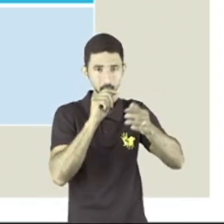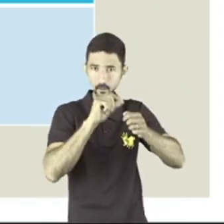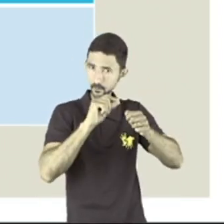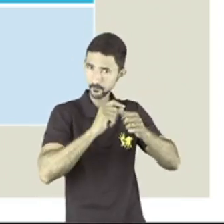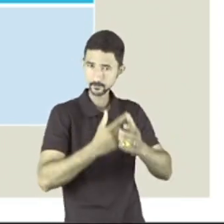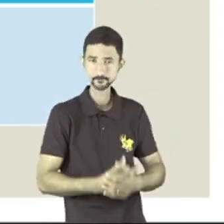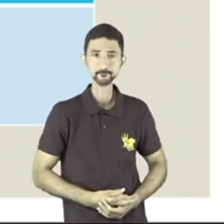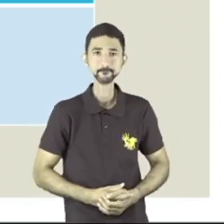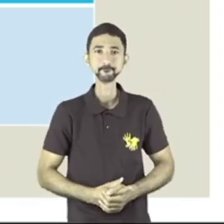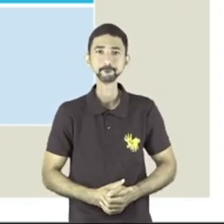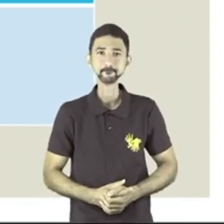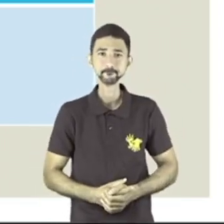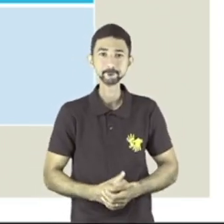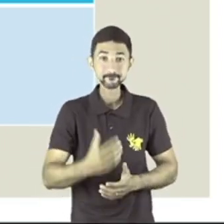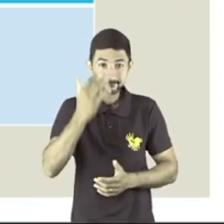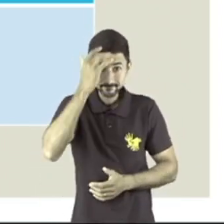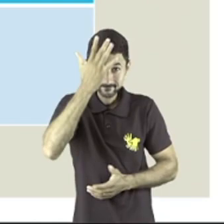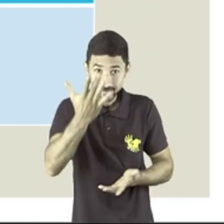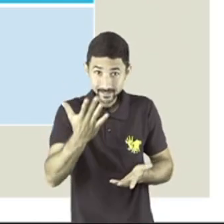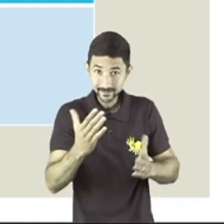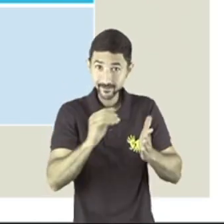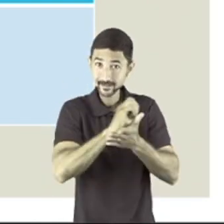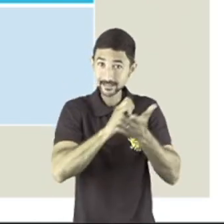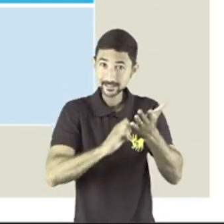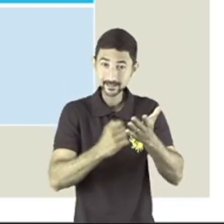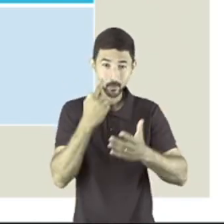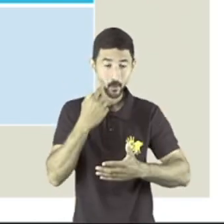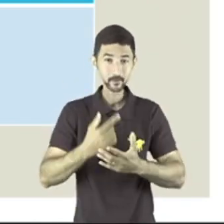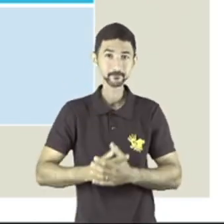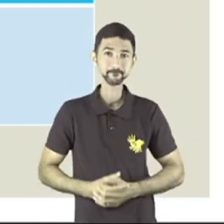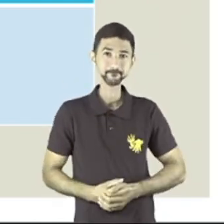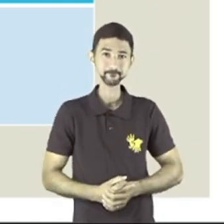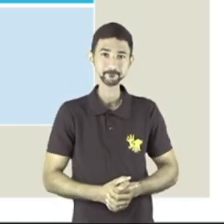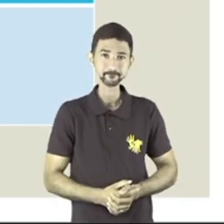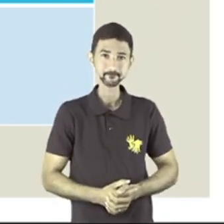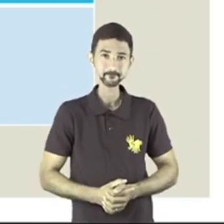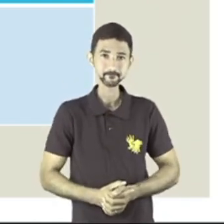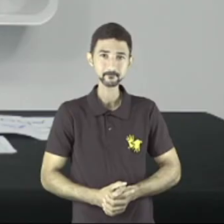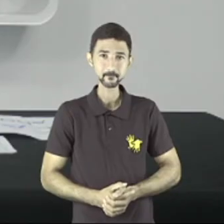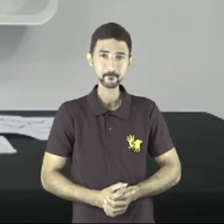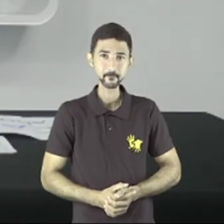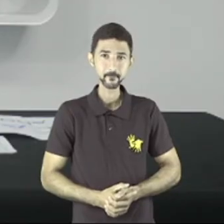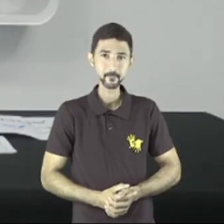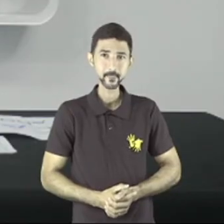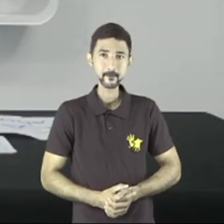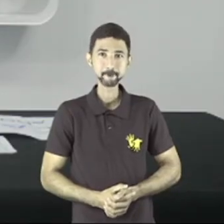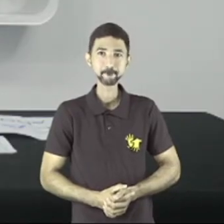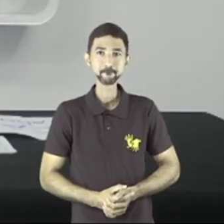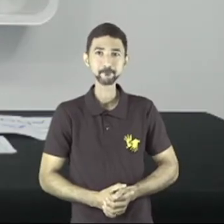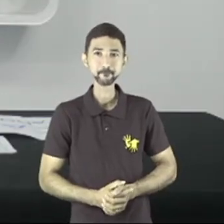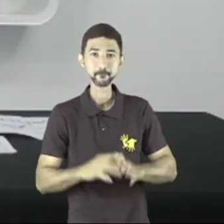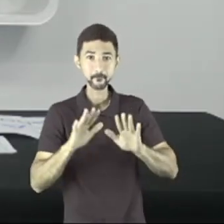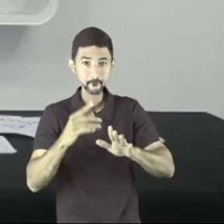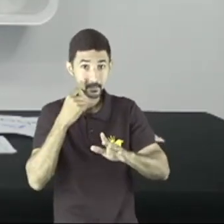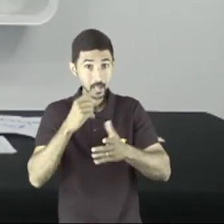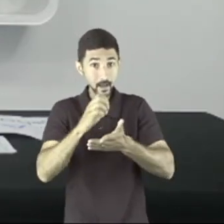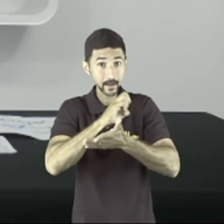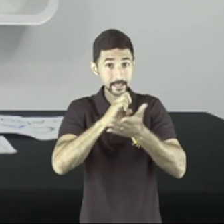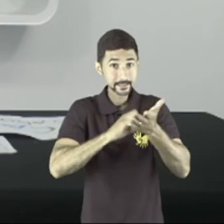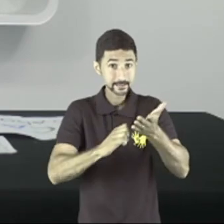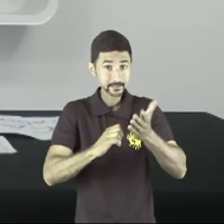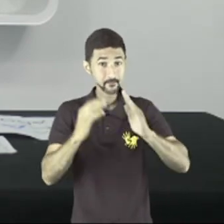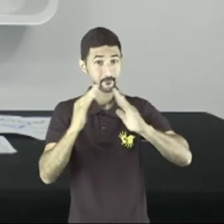casa. Ficou fácil a tarefa de casa? Volte aqui comigo. Voltem aqui comigo. Essa é a sua